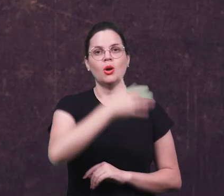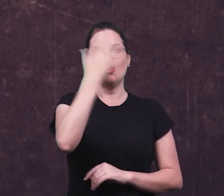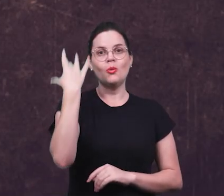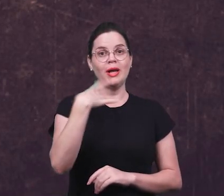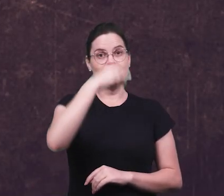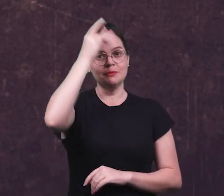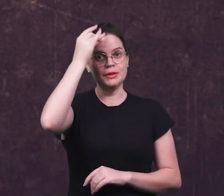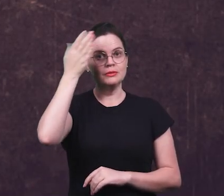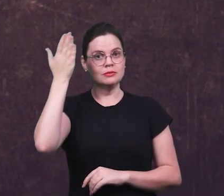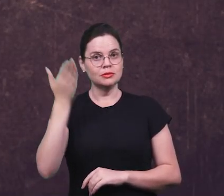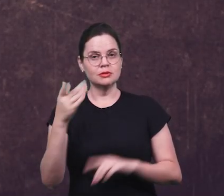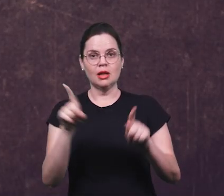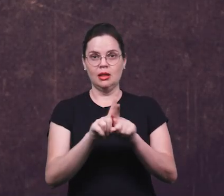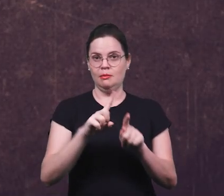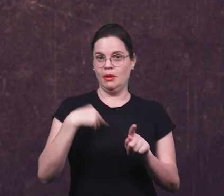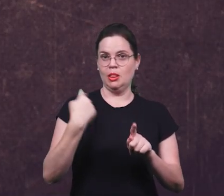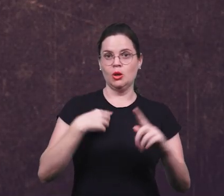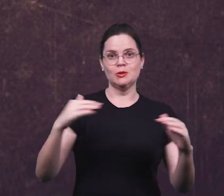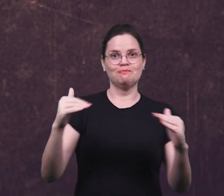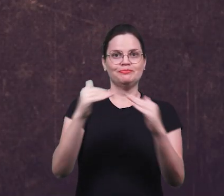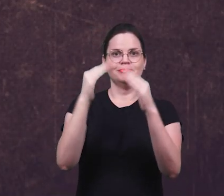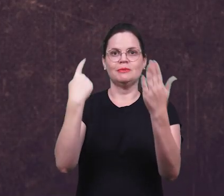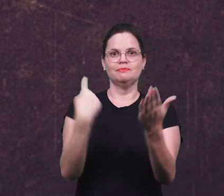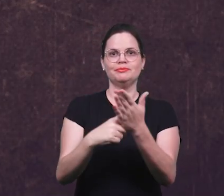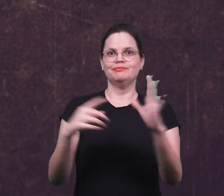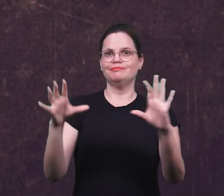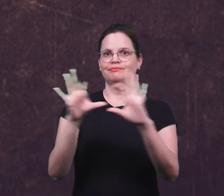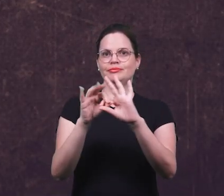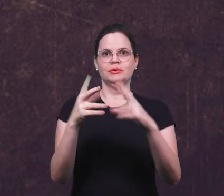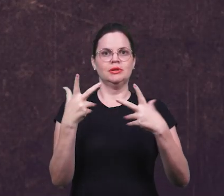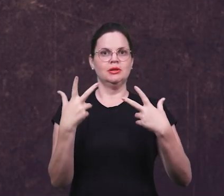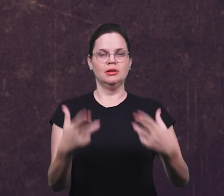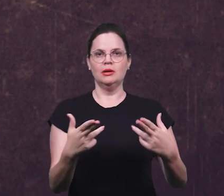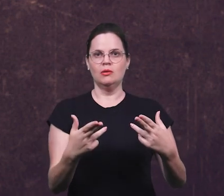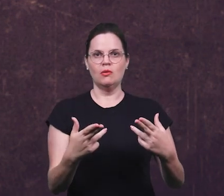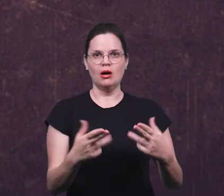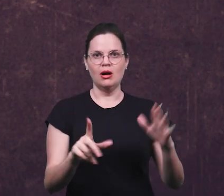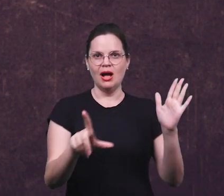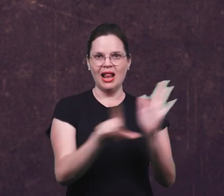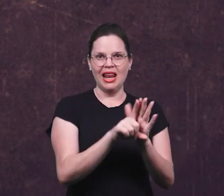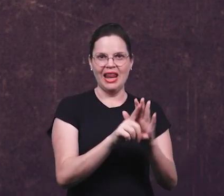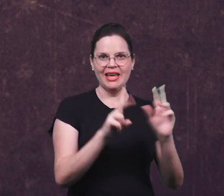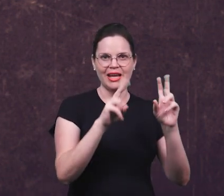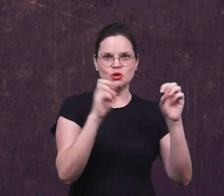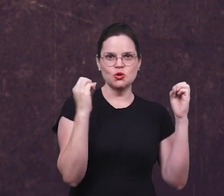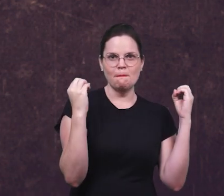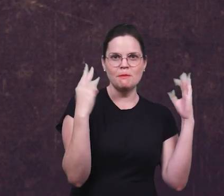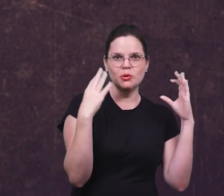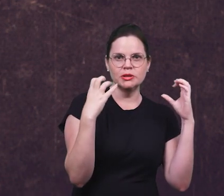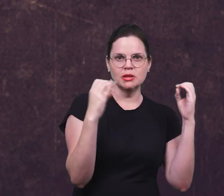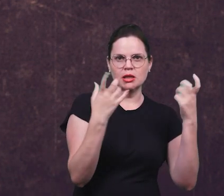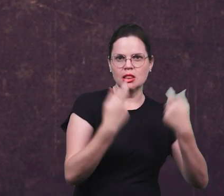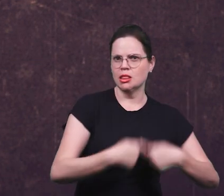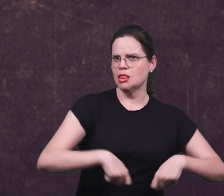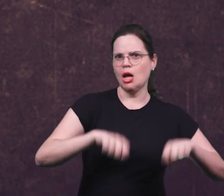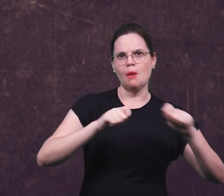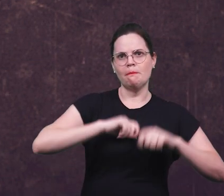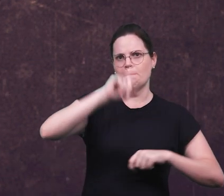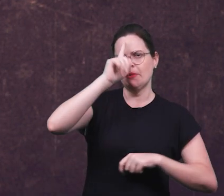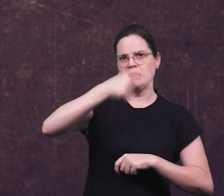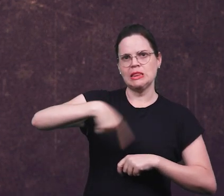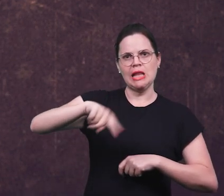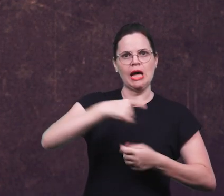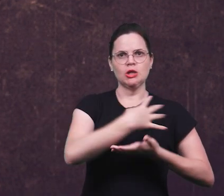Espírito Santo e a nós não vos impor maior encargo além dessas coisas essenciais. Que